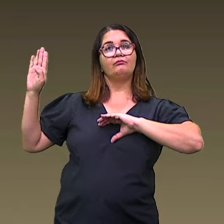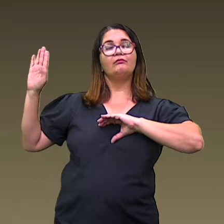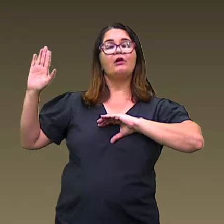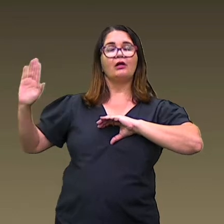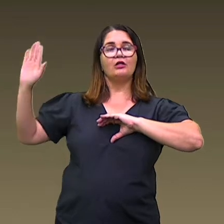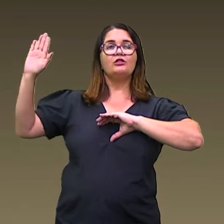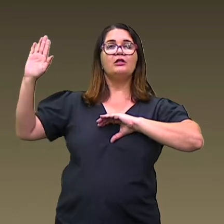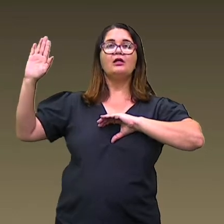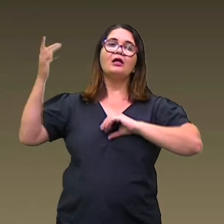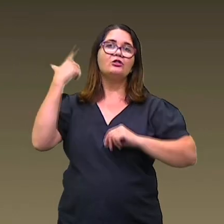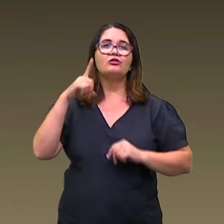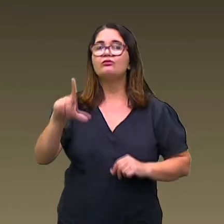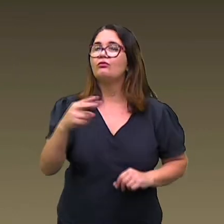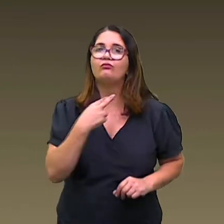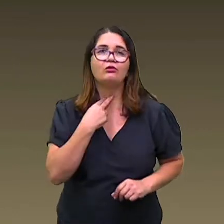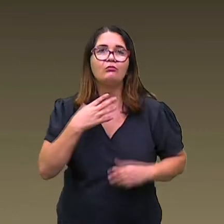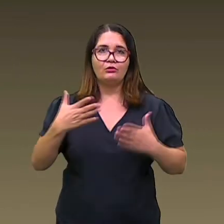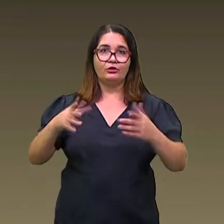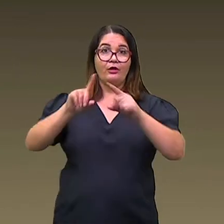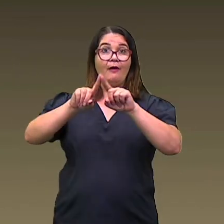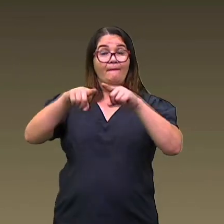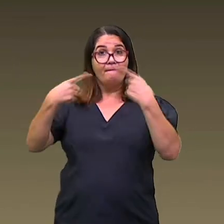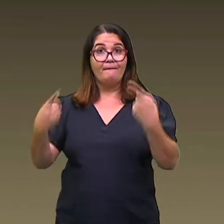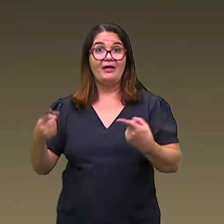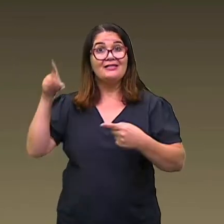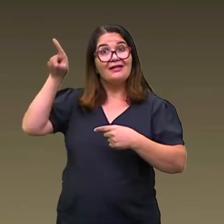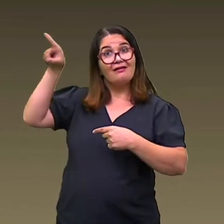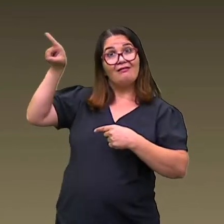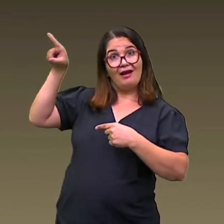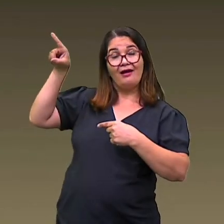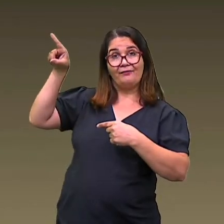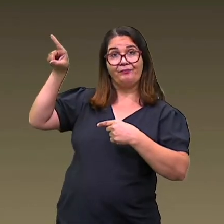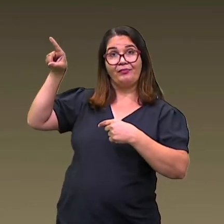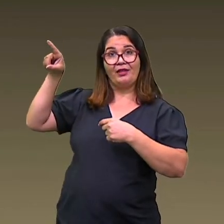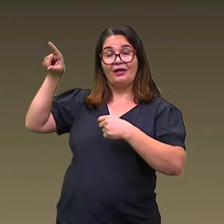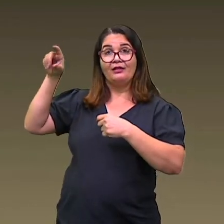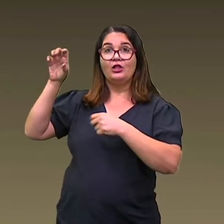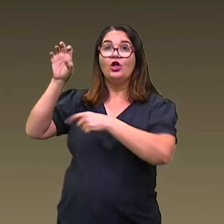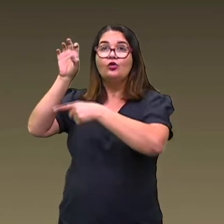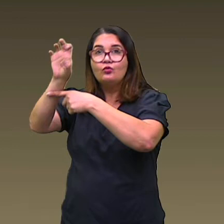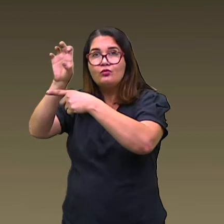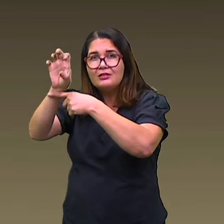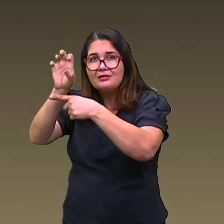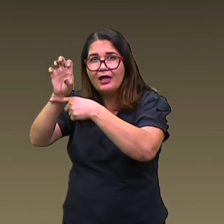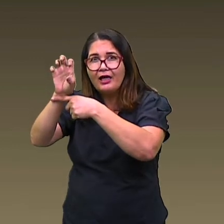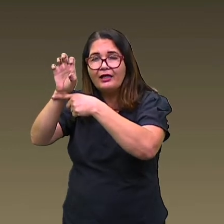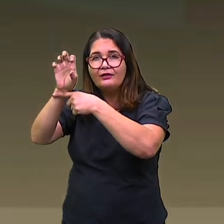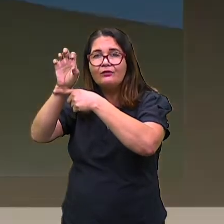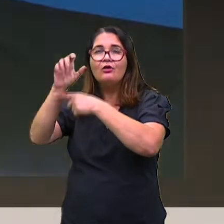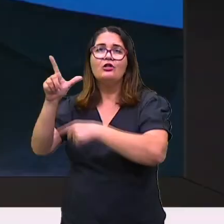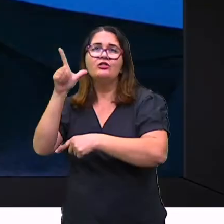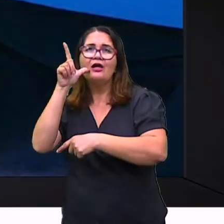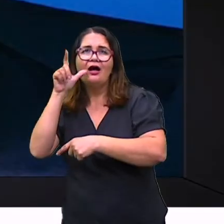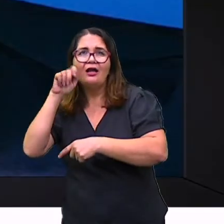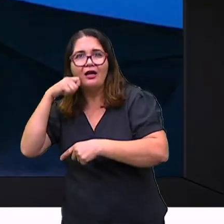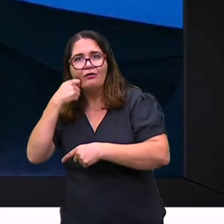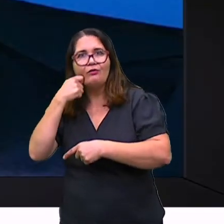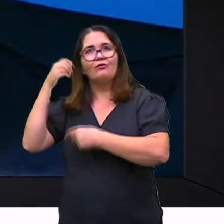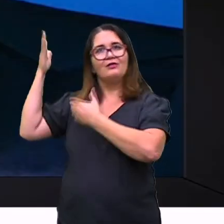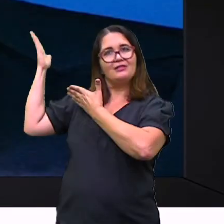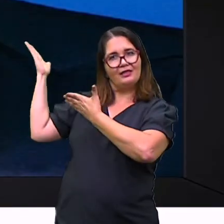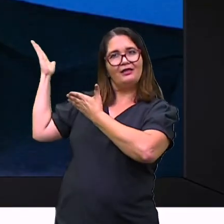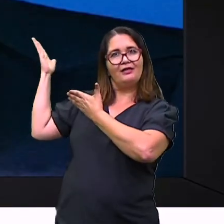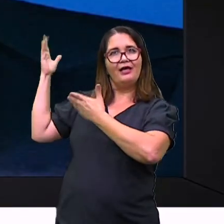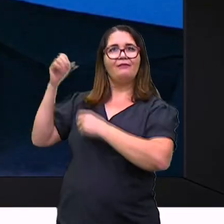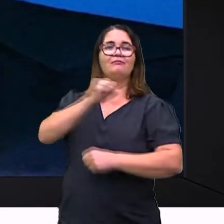foi eleito senador por Alagoas. No dia 31 de agosto de 2016, o